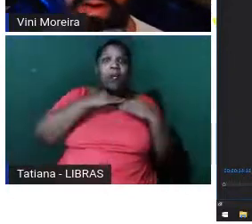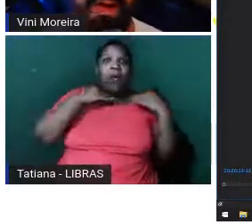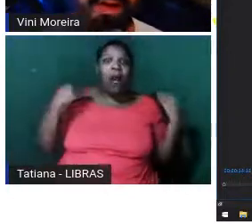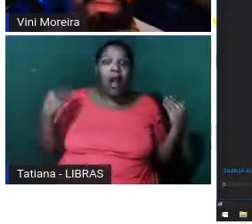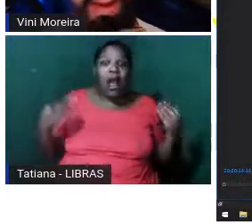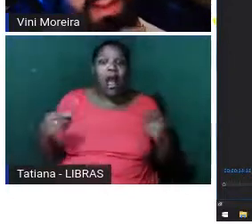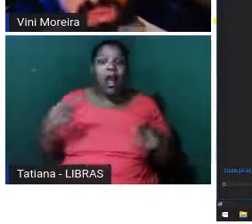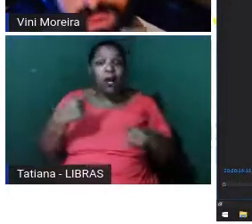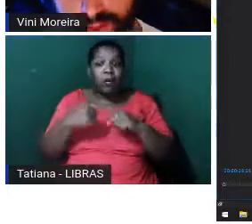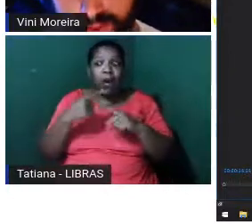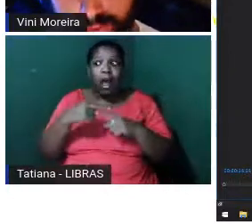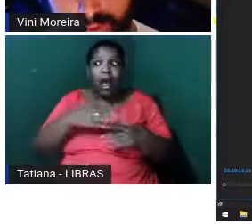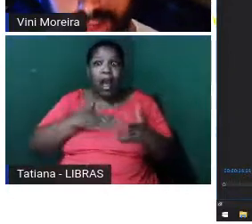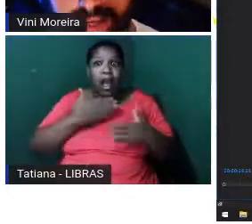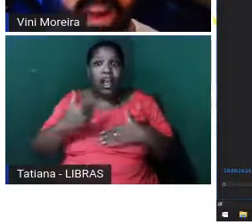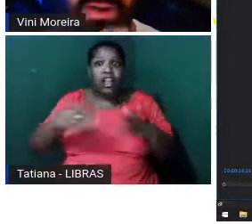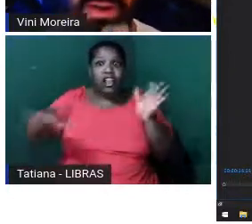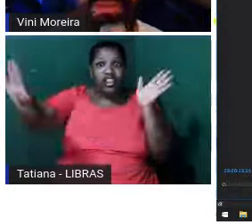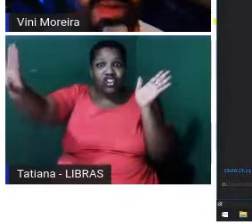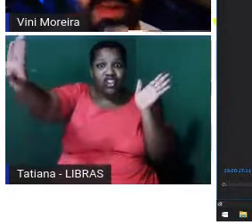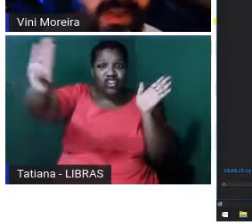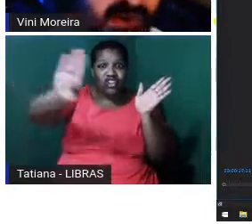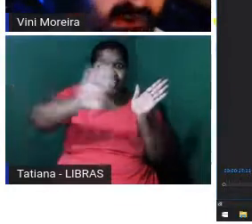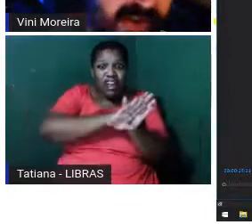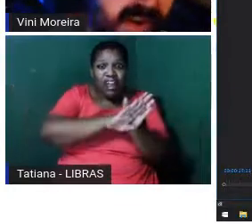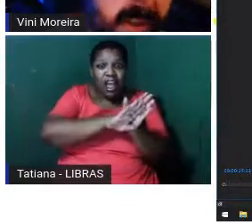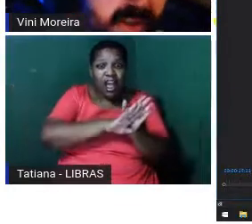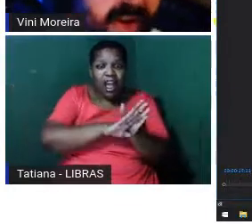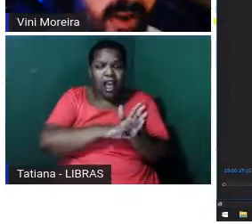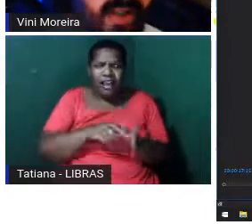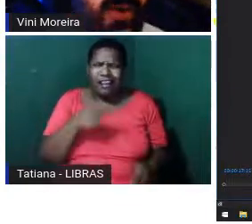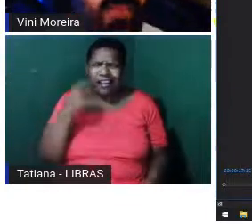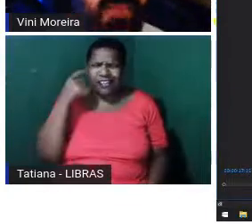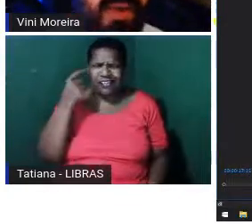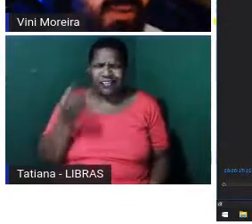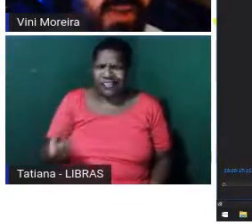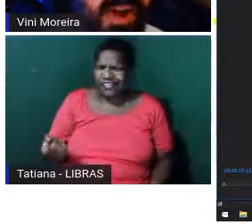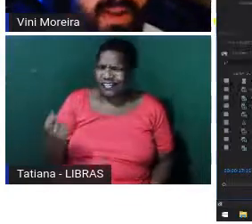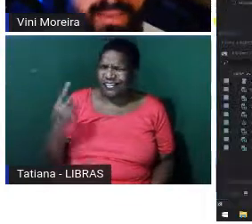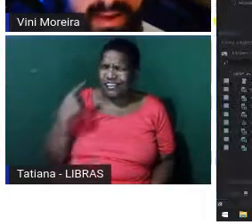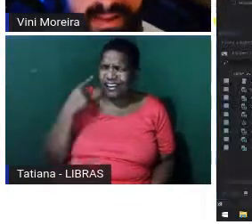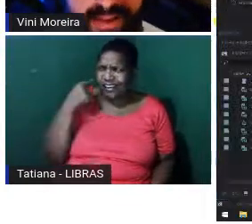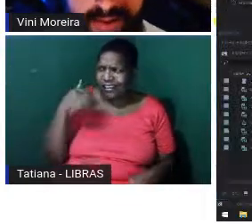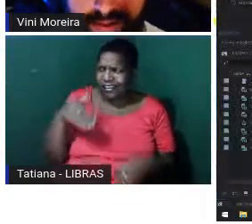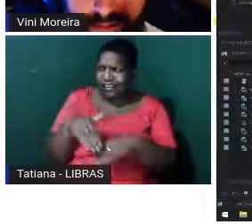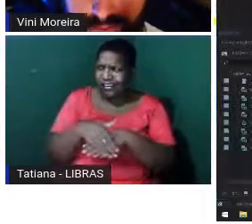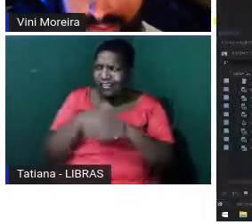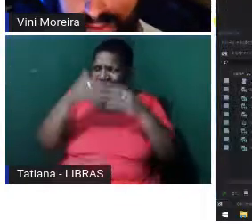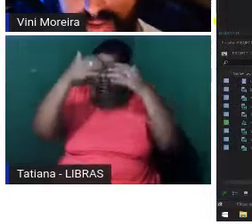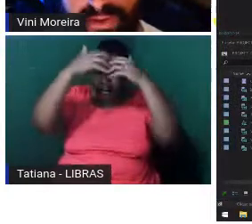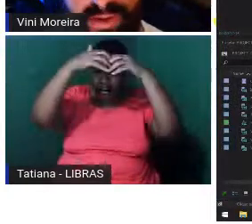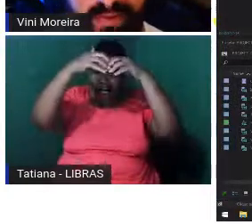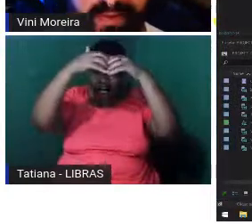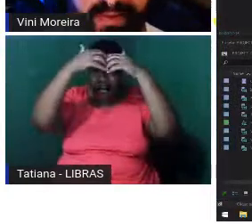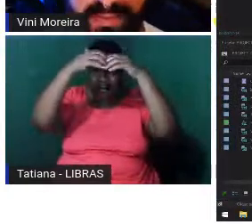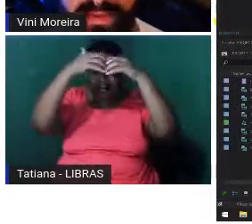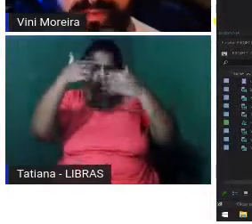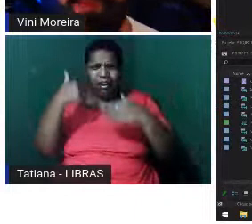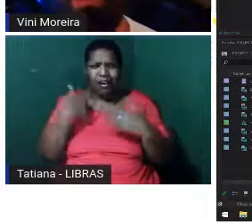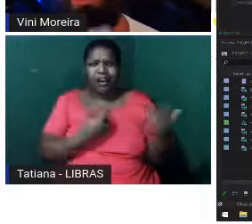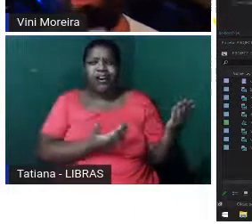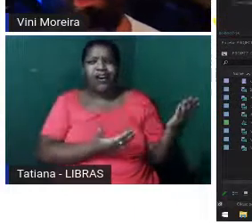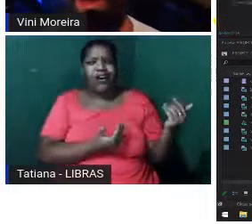porque o trem tava chegando e aí a gente pensa a gente na nossa humilde cabeça de